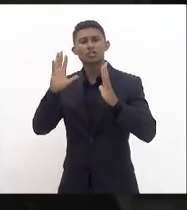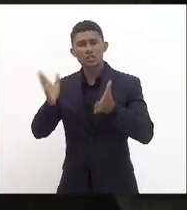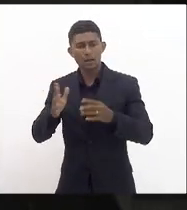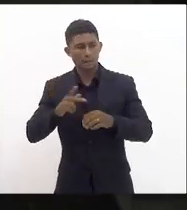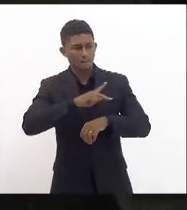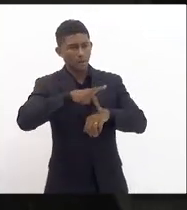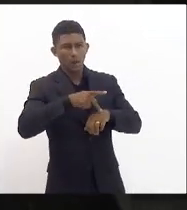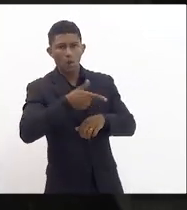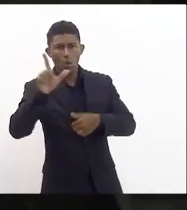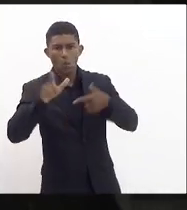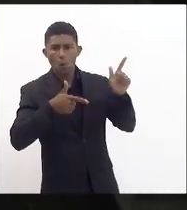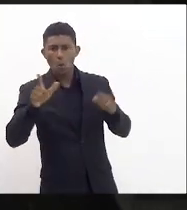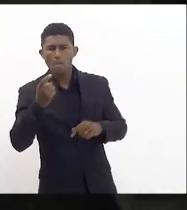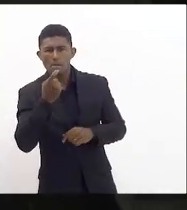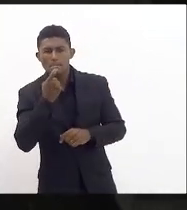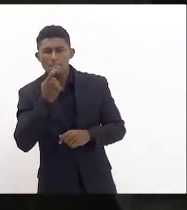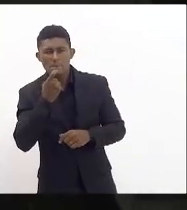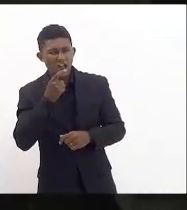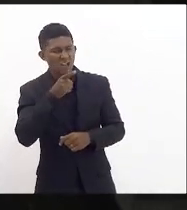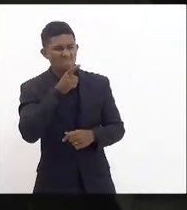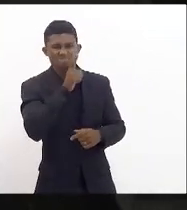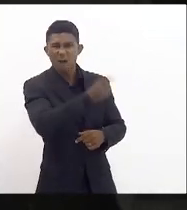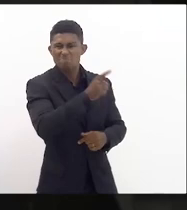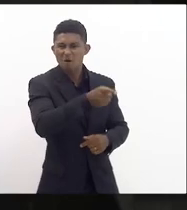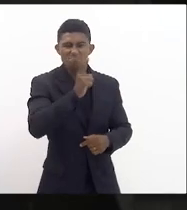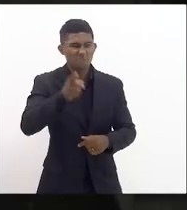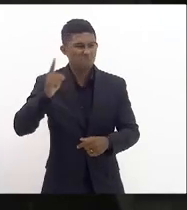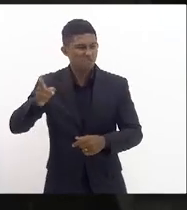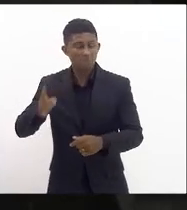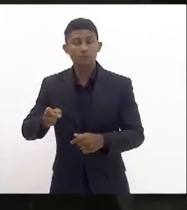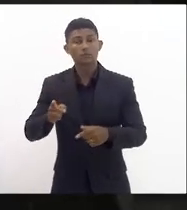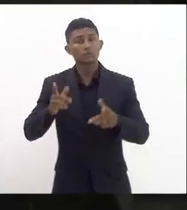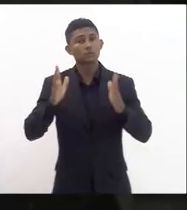vizinhos. Em contrapartida,